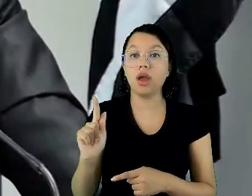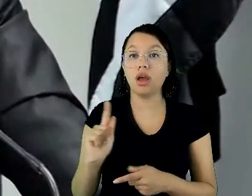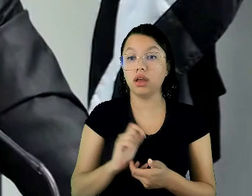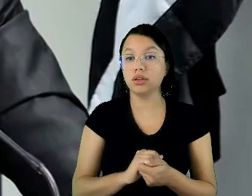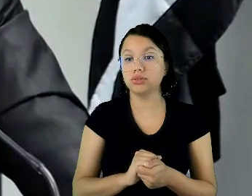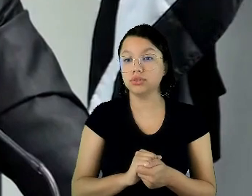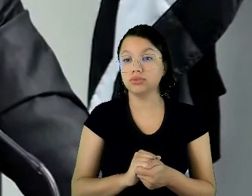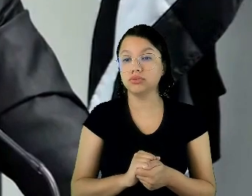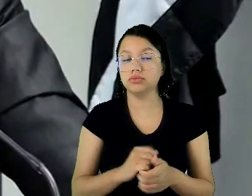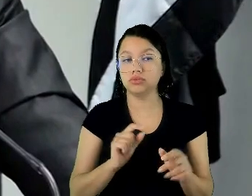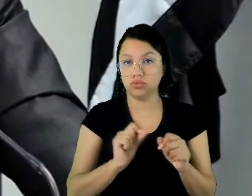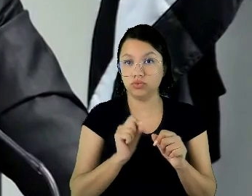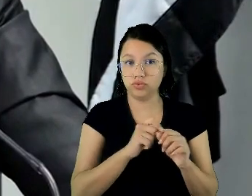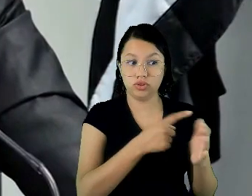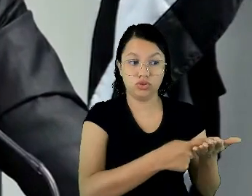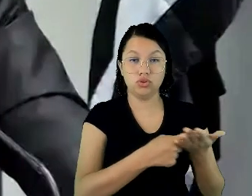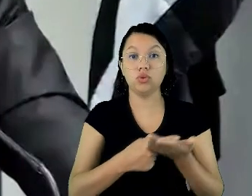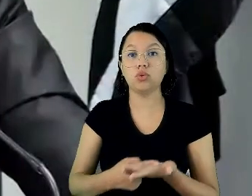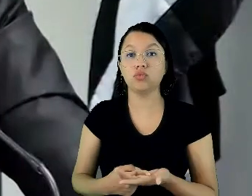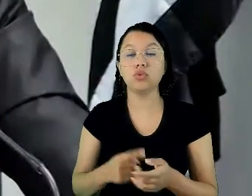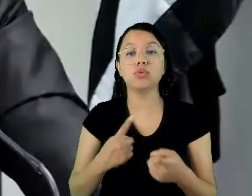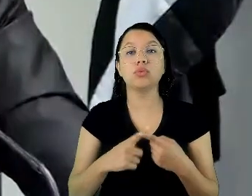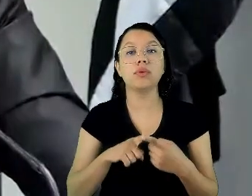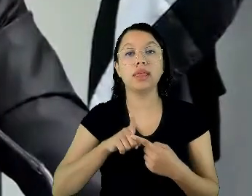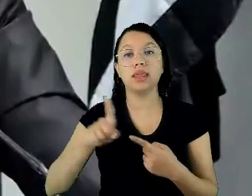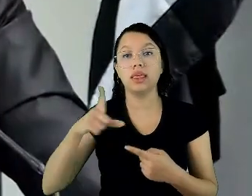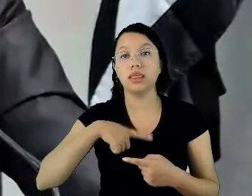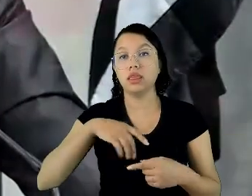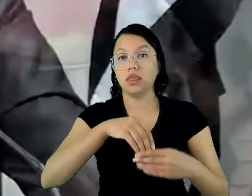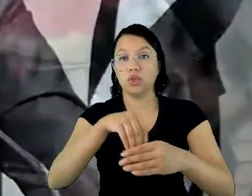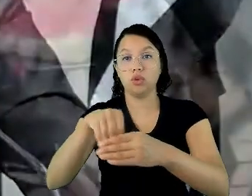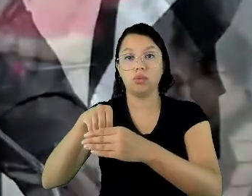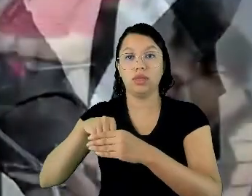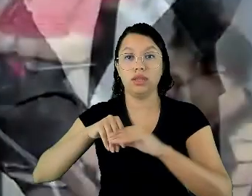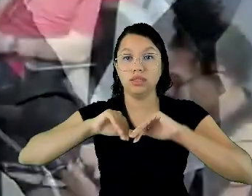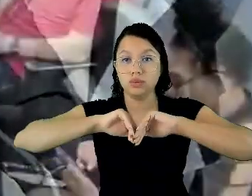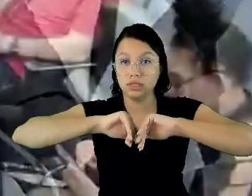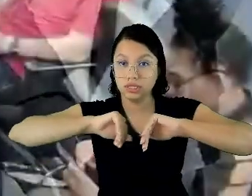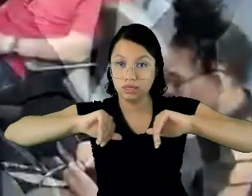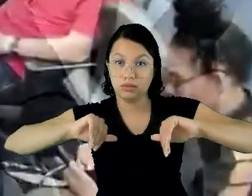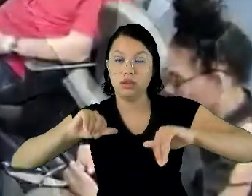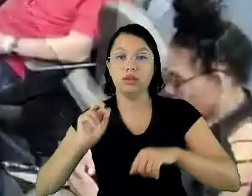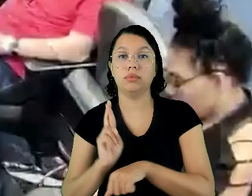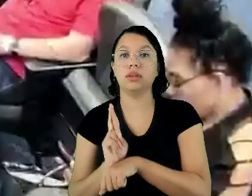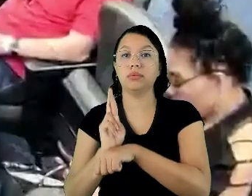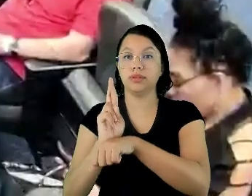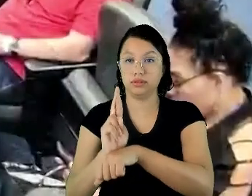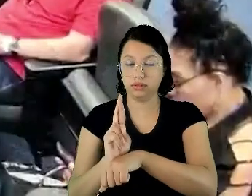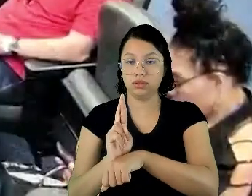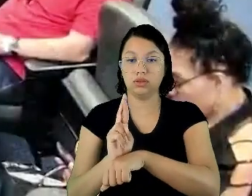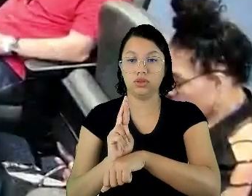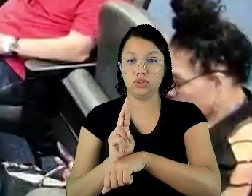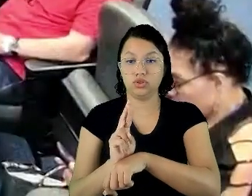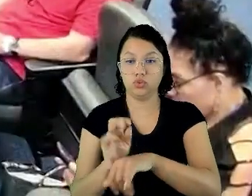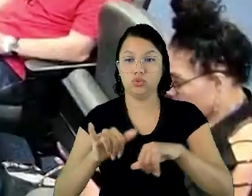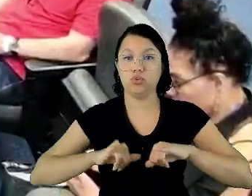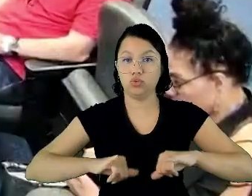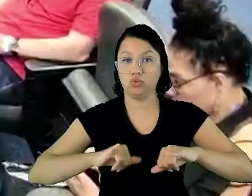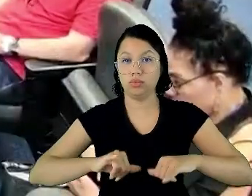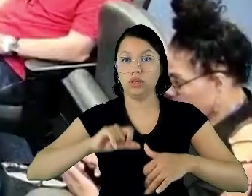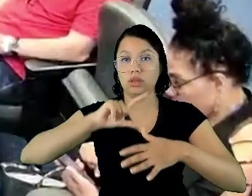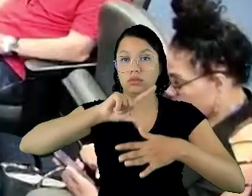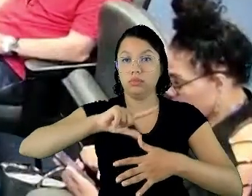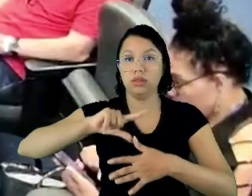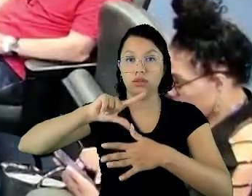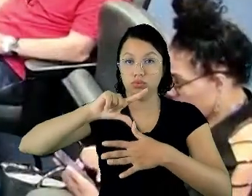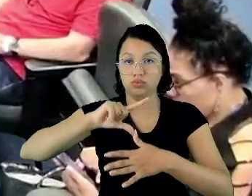eles têm uma eleição separada para representante do Mercosul. Aqui no Brasil, o líder partidário